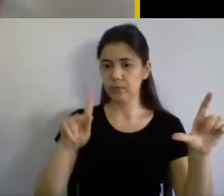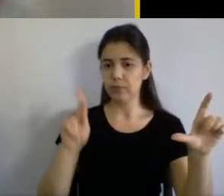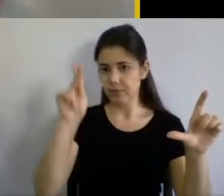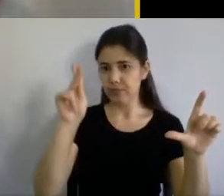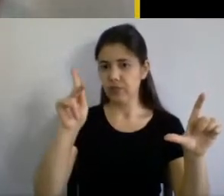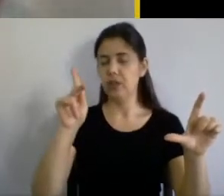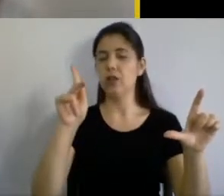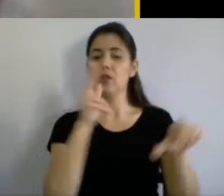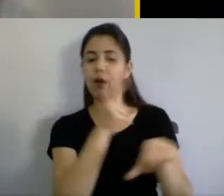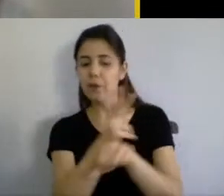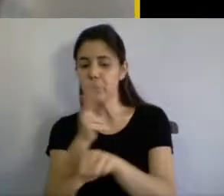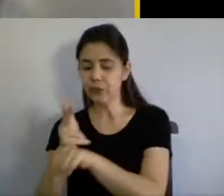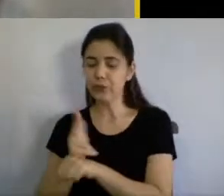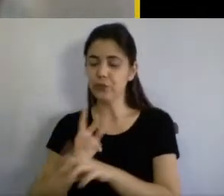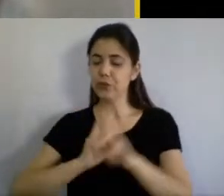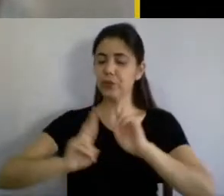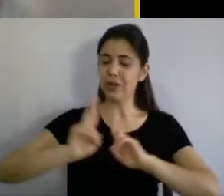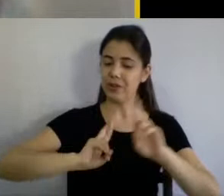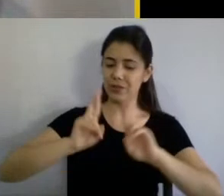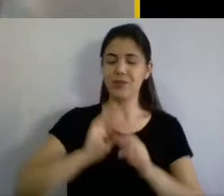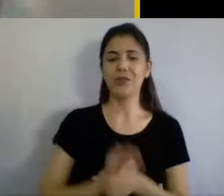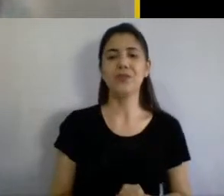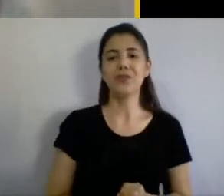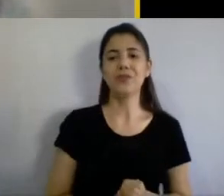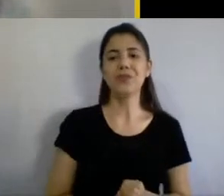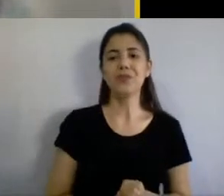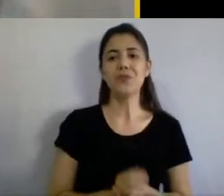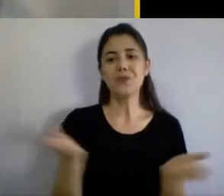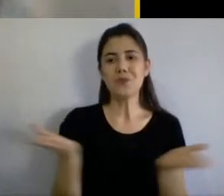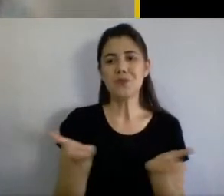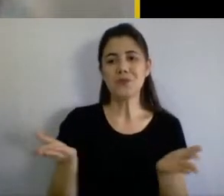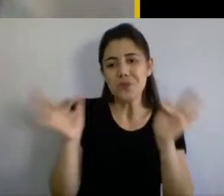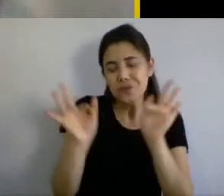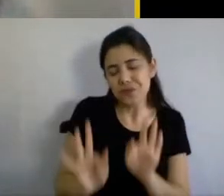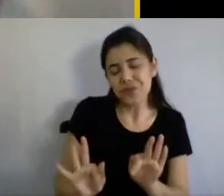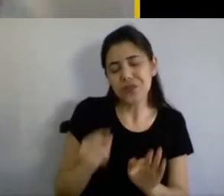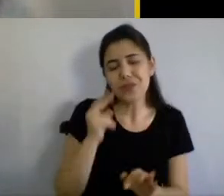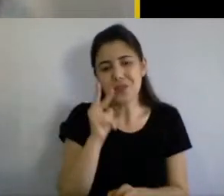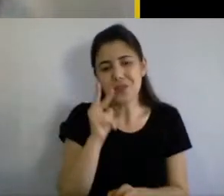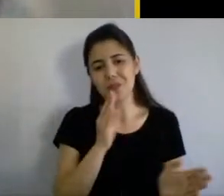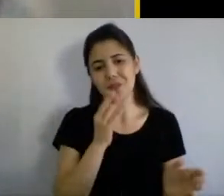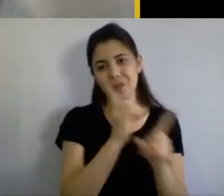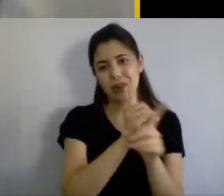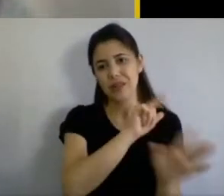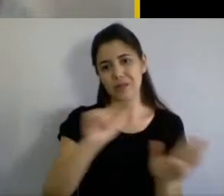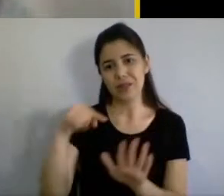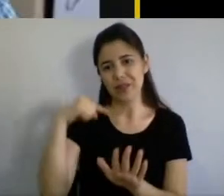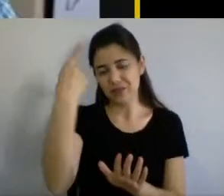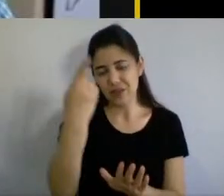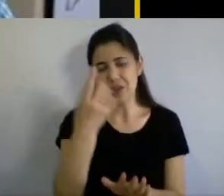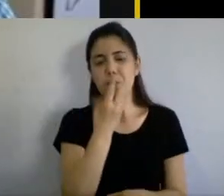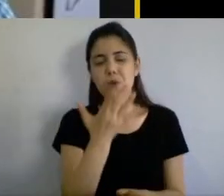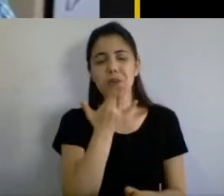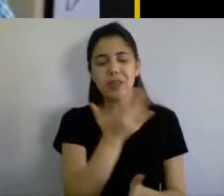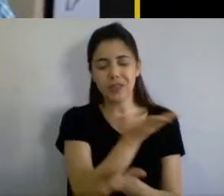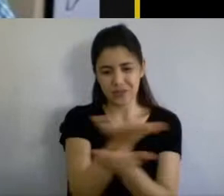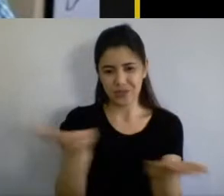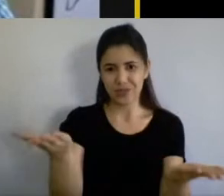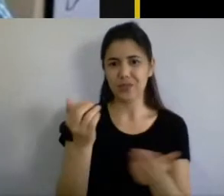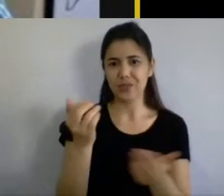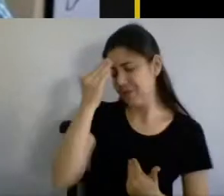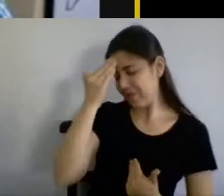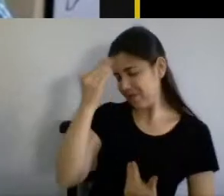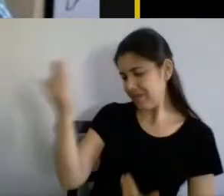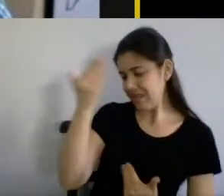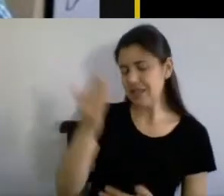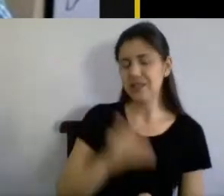então encerramos por hoje, eu vejo vocês semana que vem. Uma boa tarde a todos. Muito obrigado, Regis. Fiquem bem.